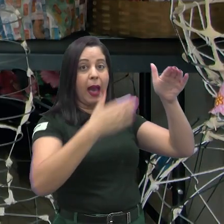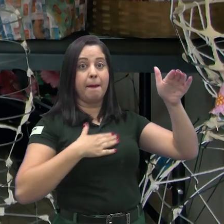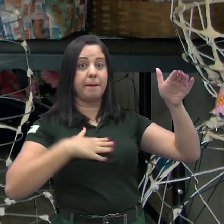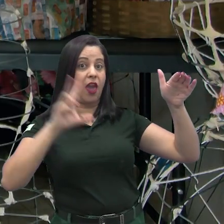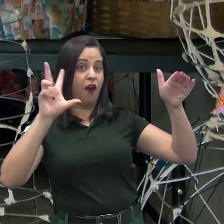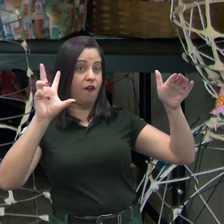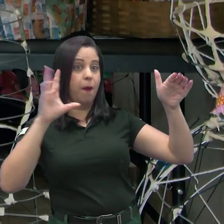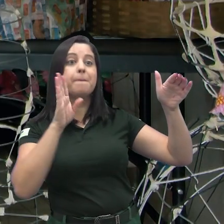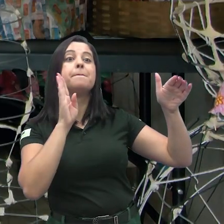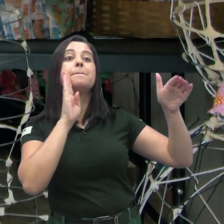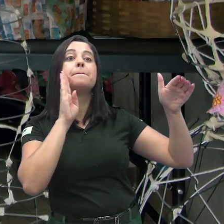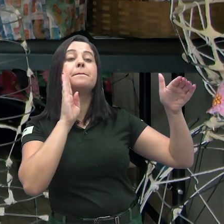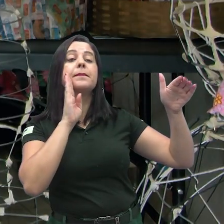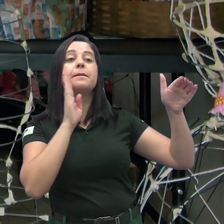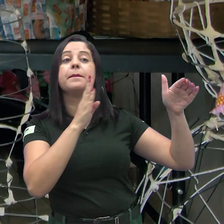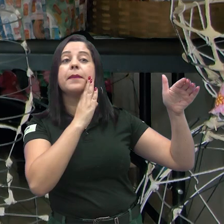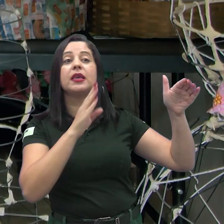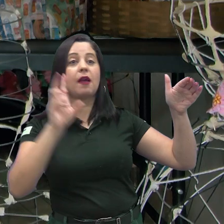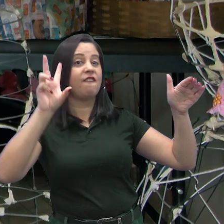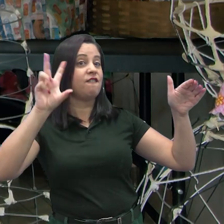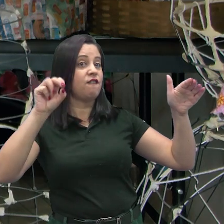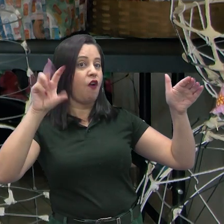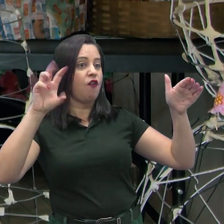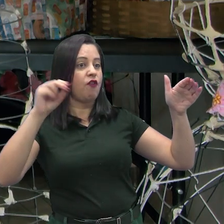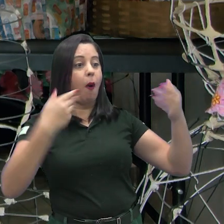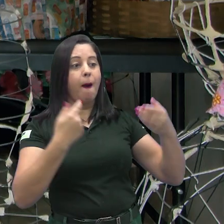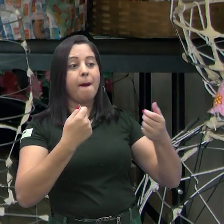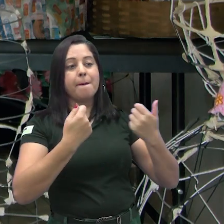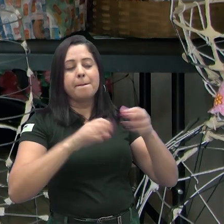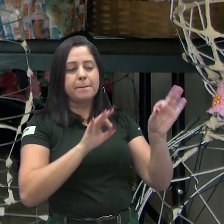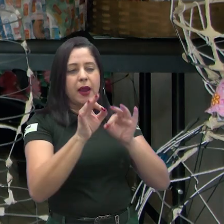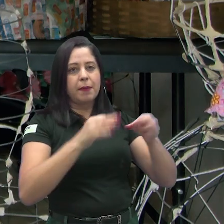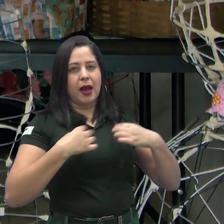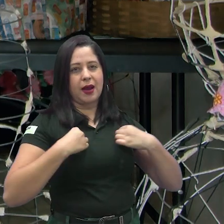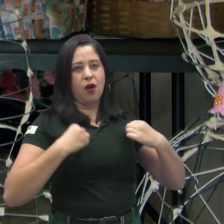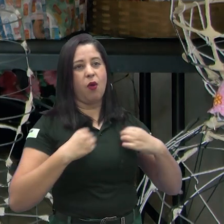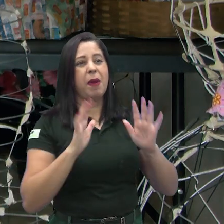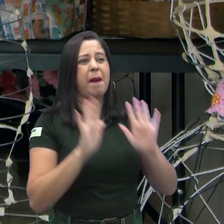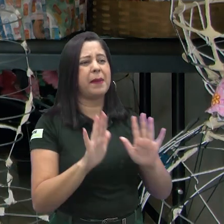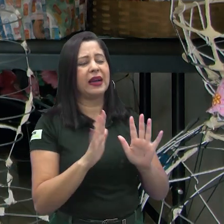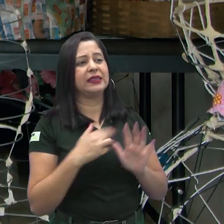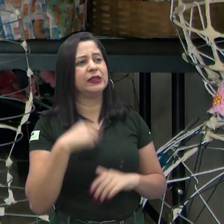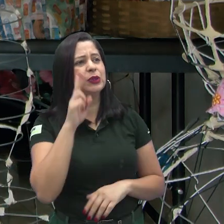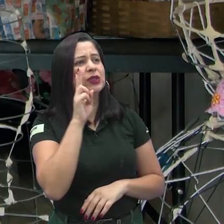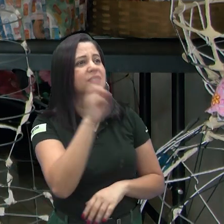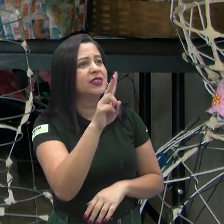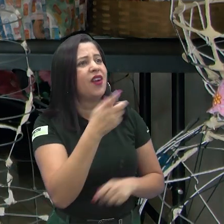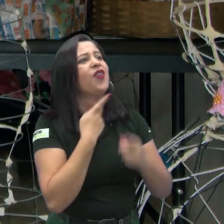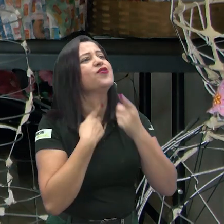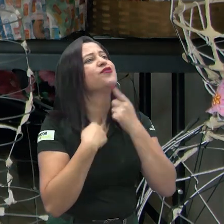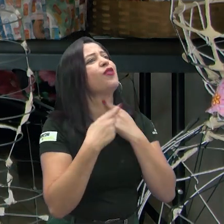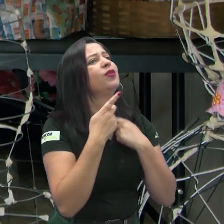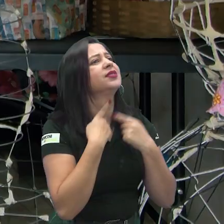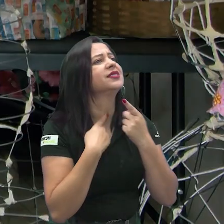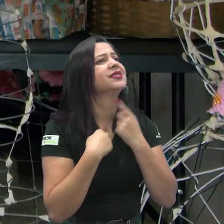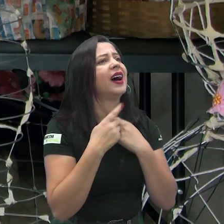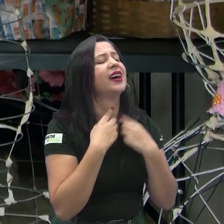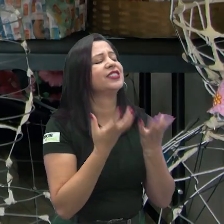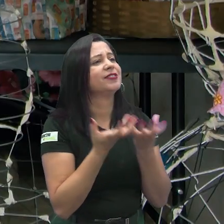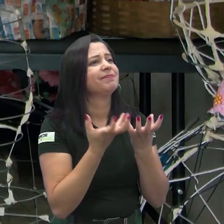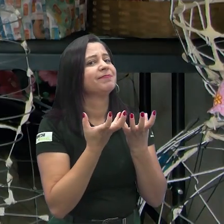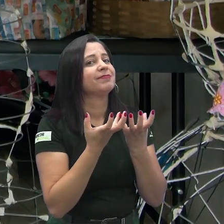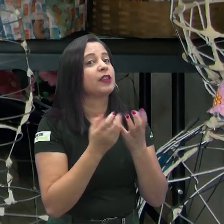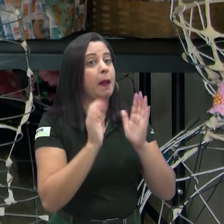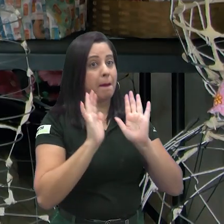aí eu despertei esse interesse de sempre querer fazer um boneco. Em casa eu tentava fazer, mas nunca era daqueles profissionais que eu via na rua. Em